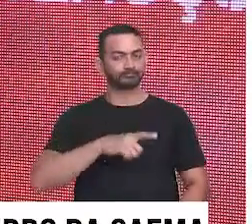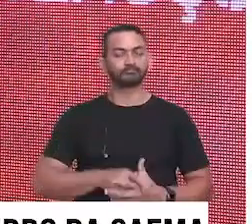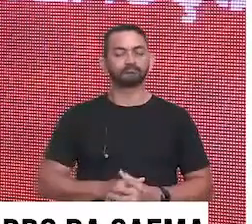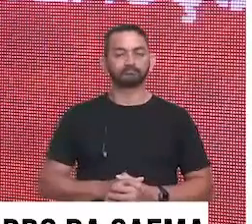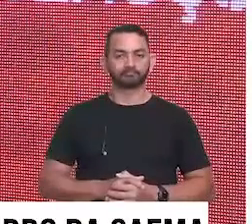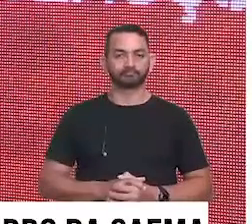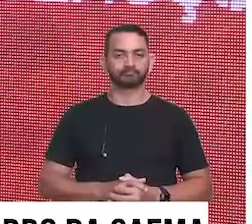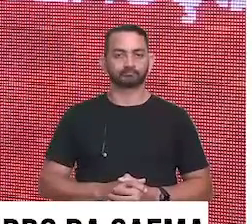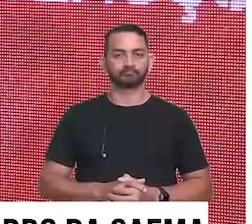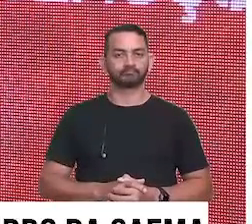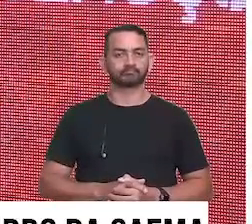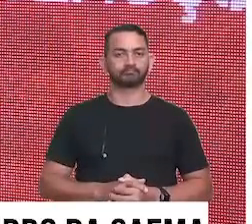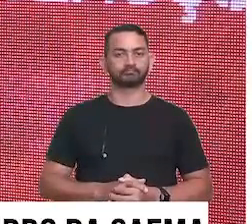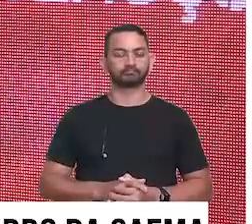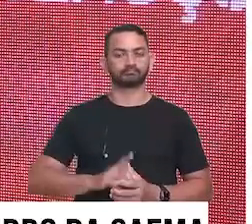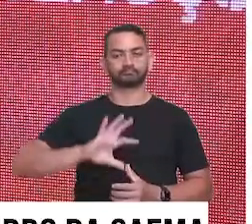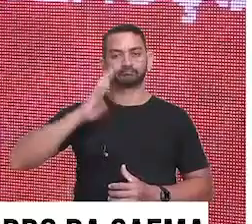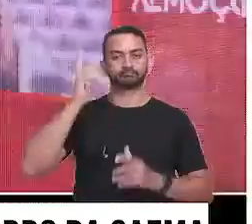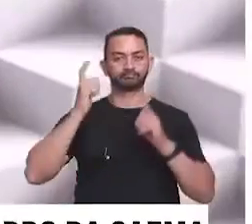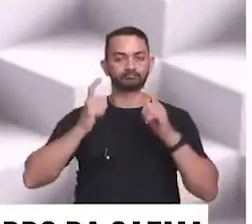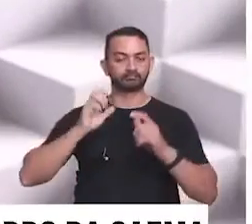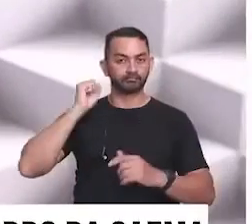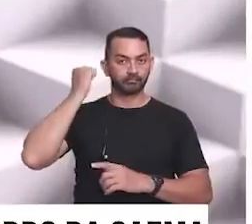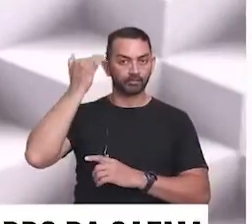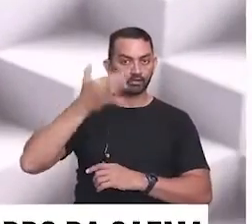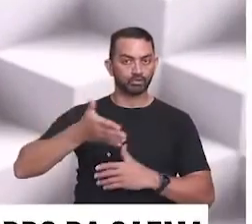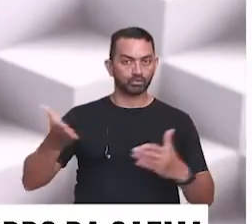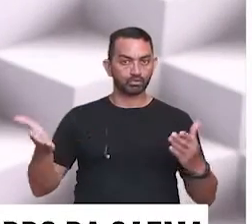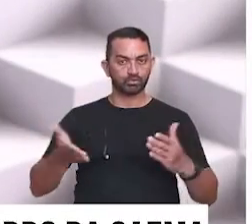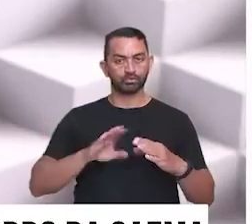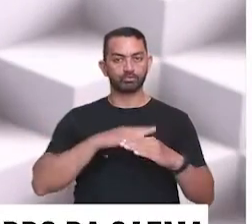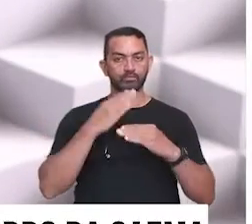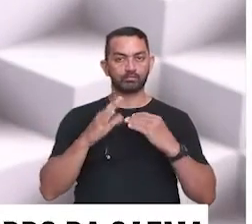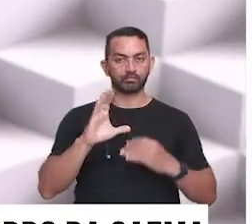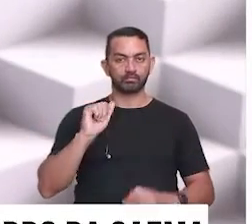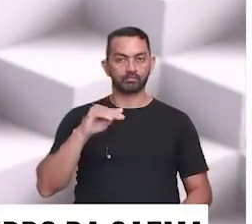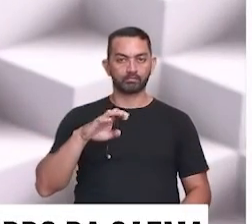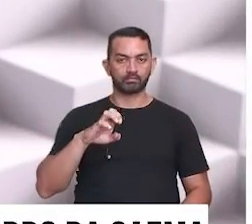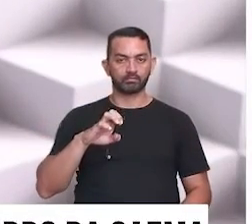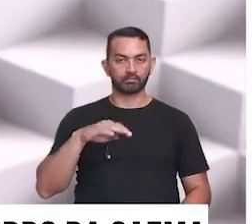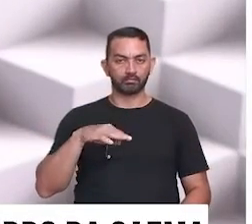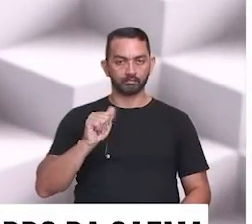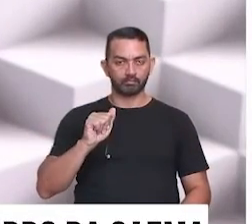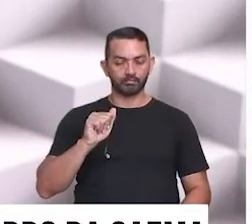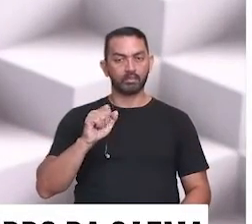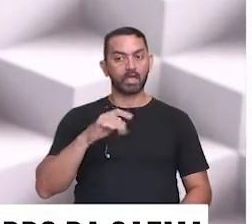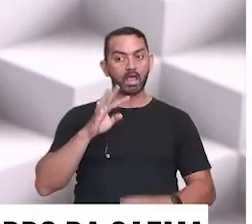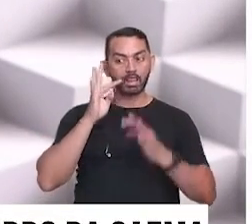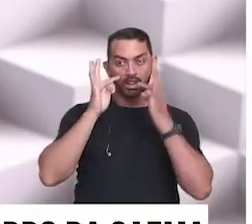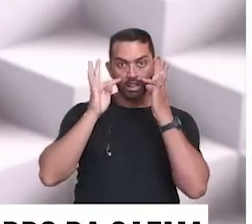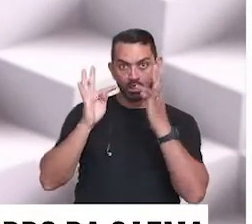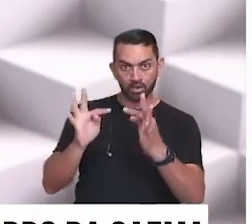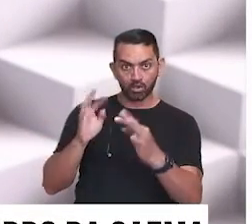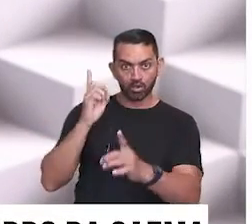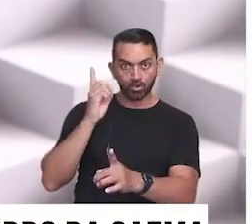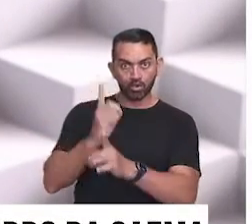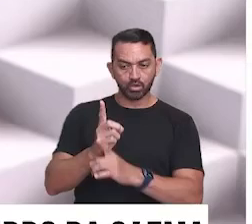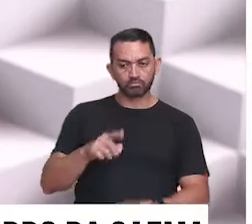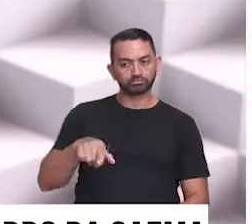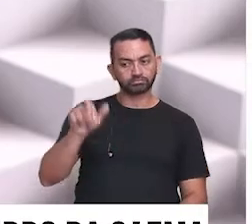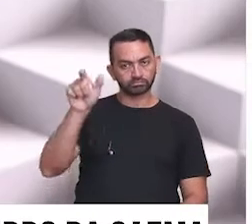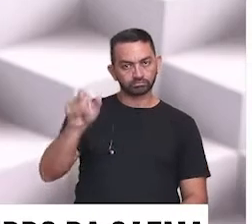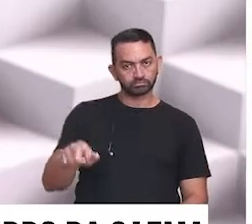muita violência mesmo isso olha esse caso aconteceu na madrugada de hoje no bairro da Caema por um próprias testemunhas